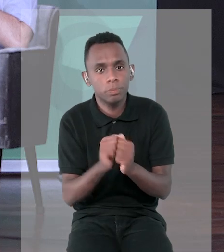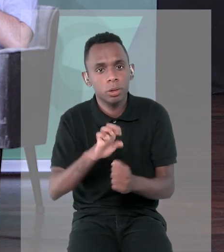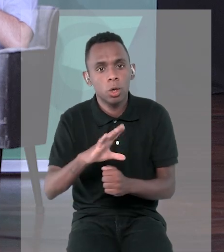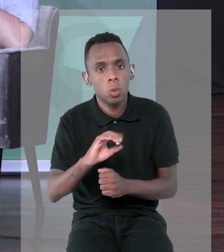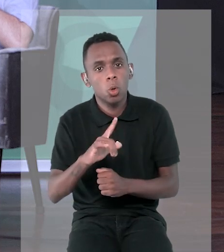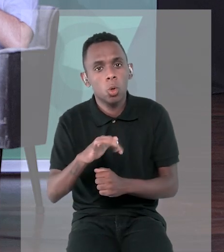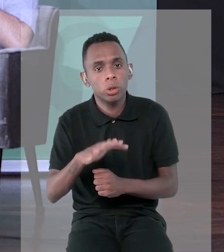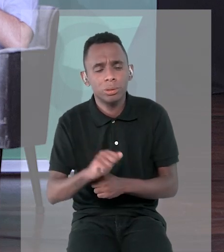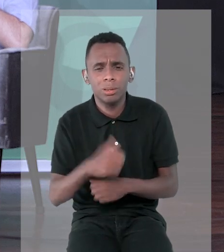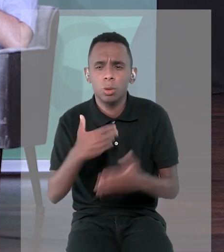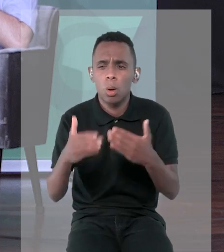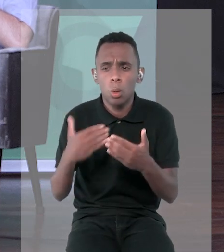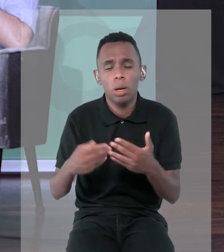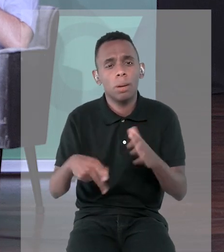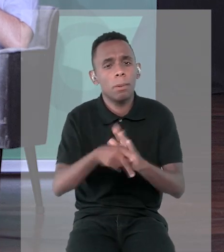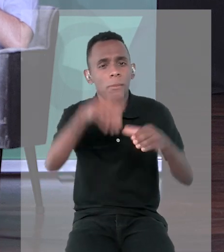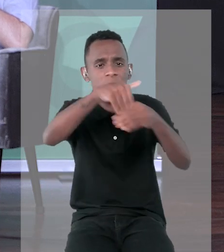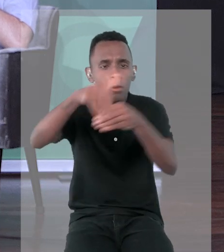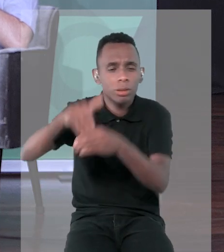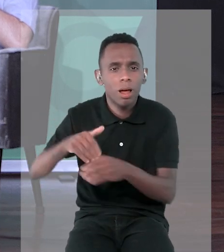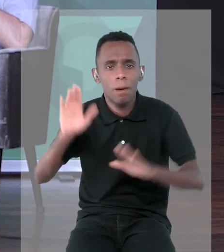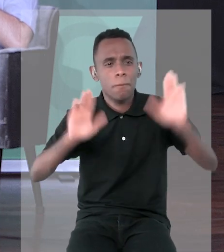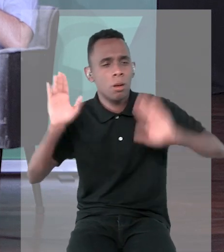Qual for que seja o teu candidato favorito,